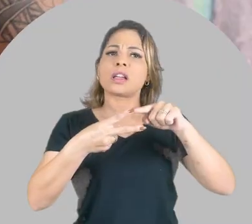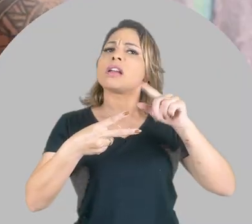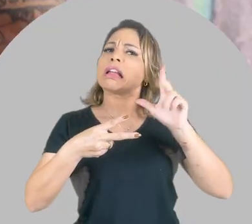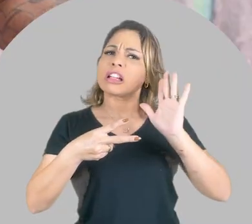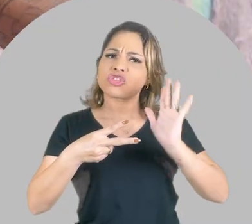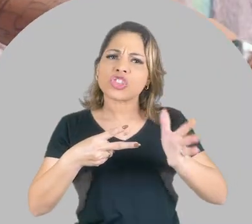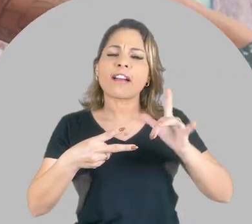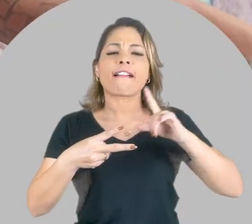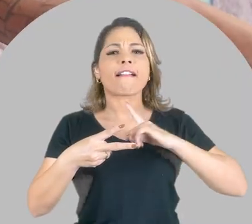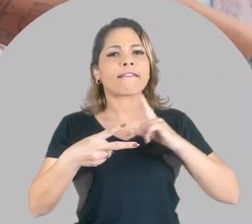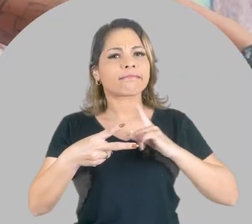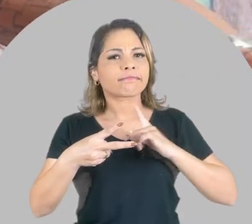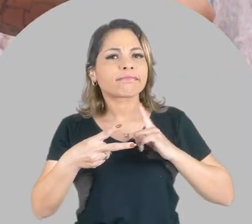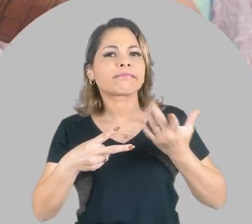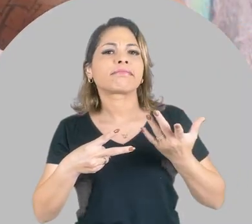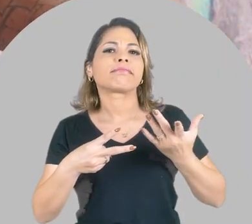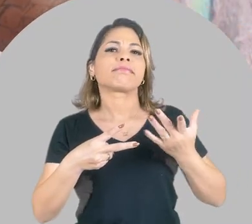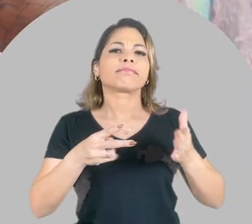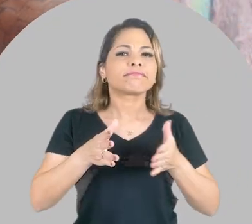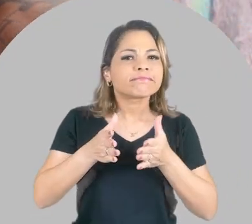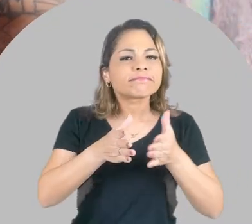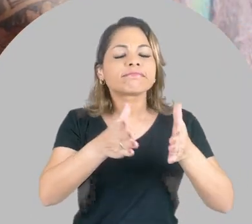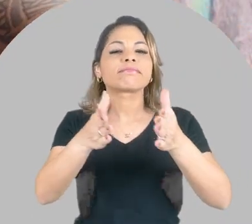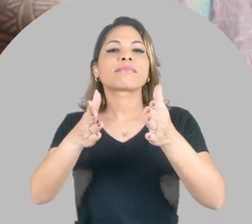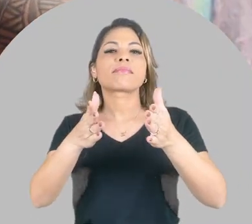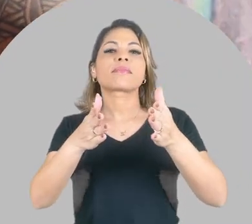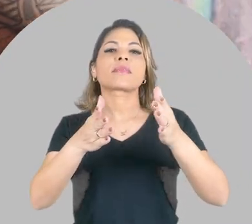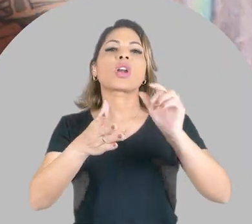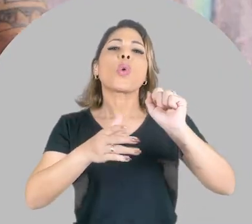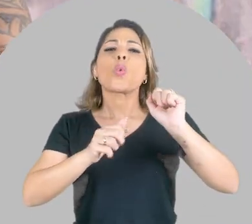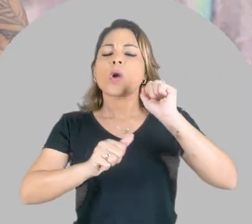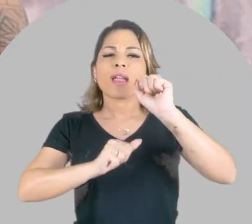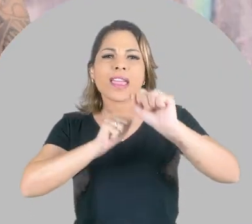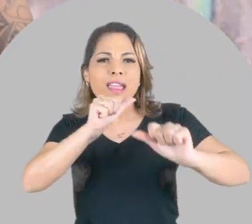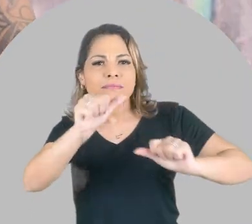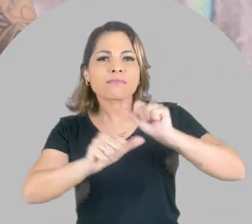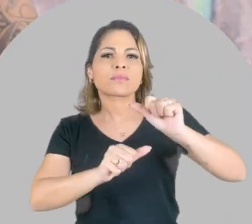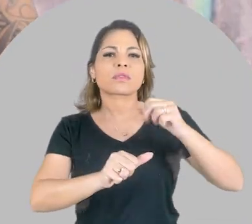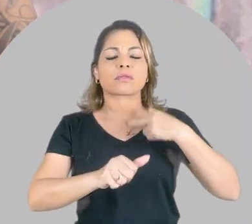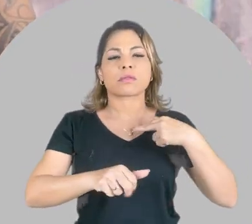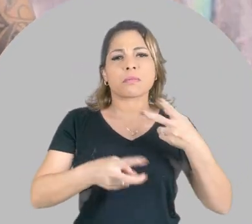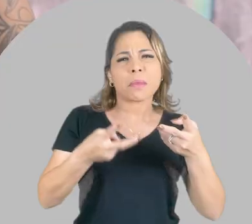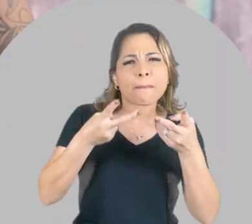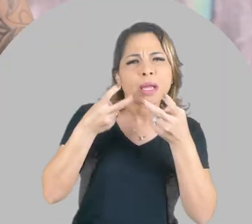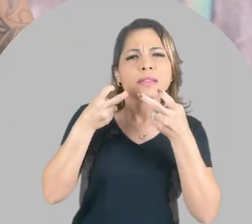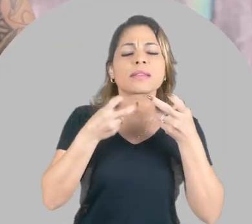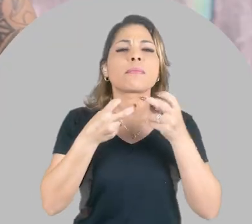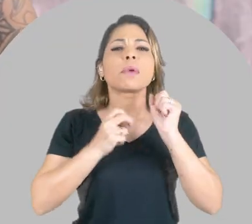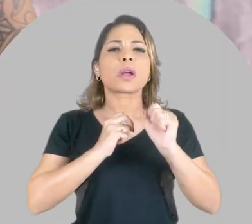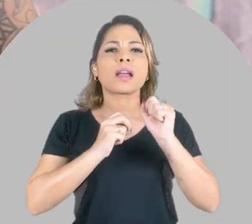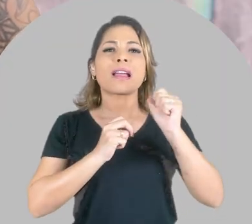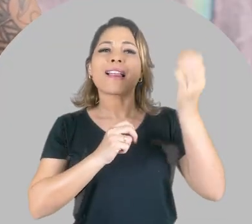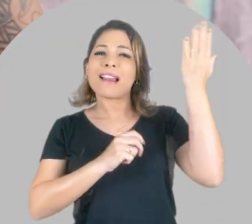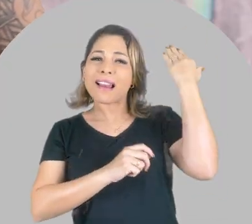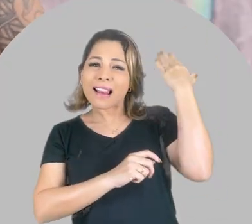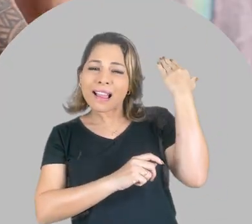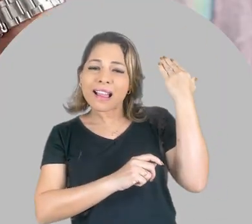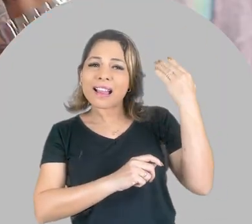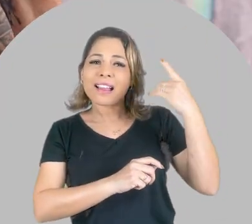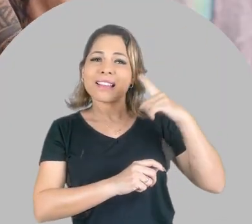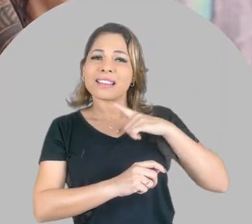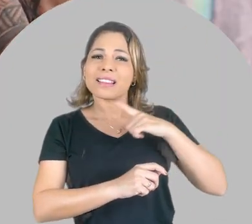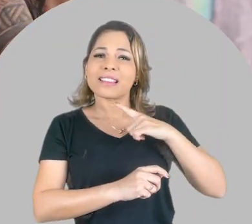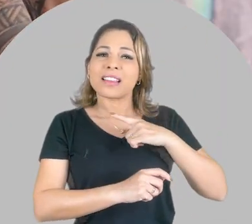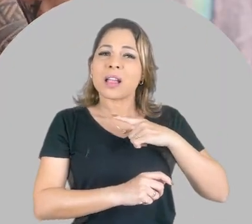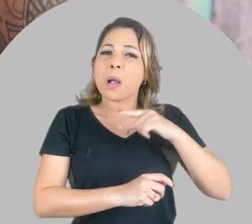coisas elas já têm a sua dinâmica pronta, né? Elas já estão caminhando. O que mudou, na minha visão, o que mudou é